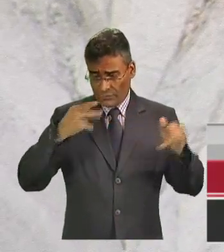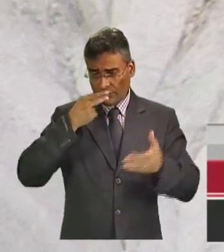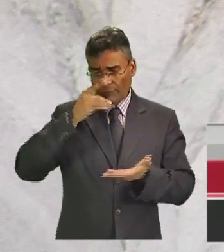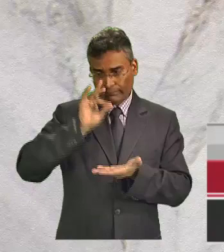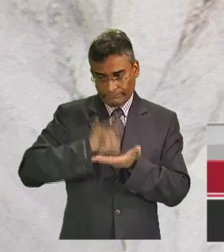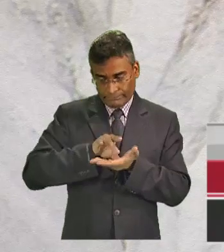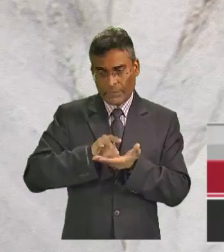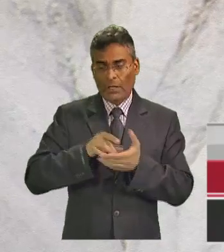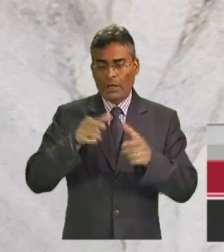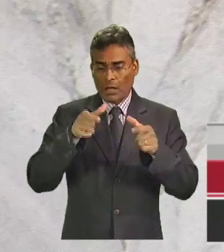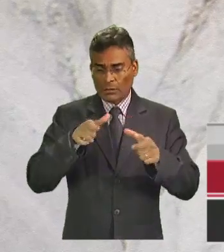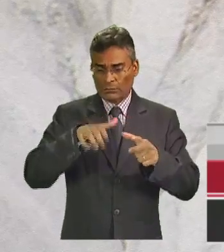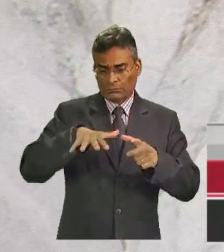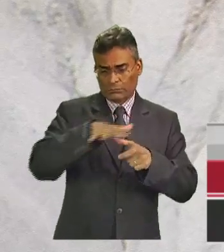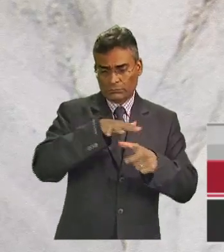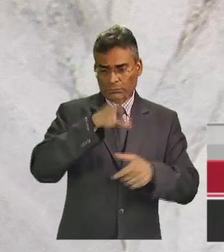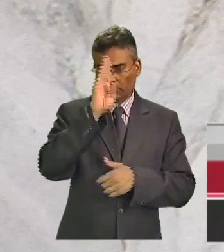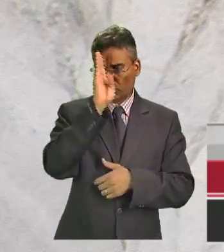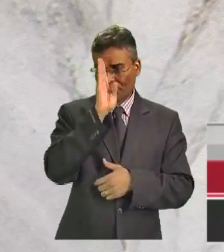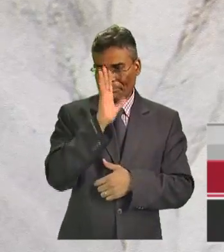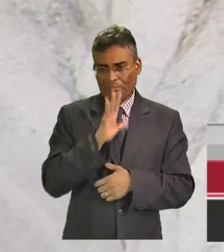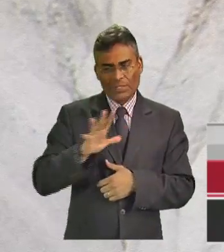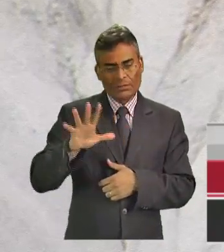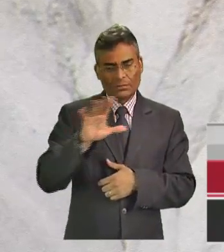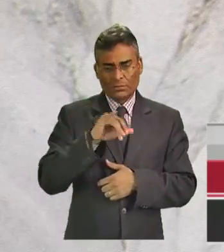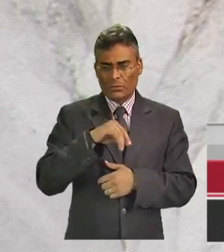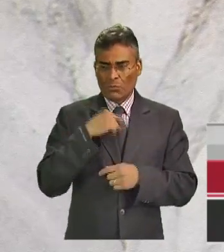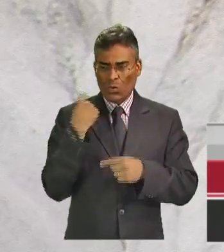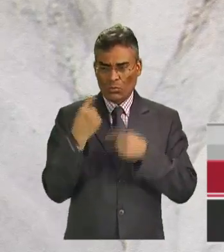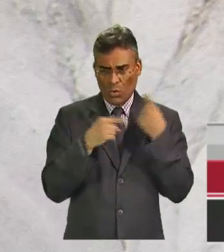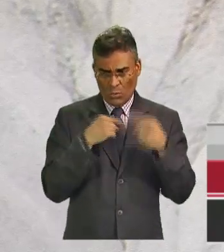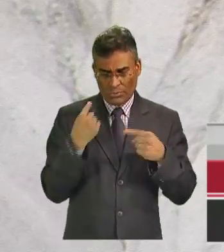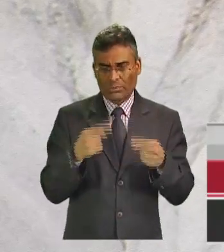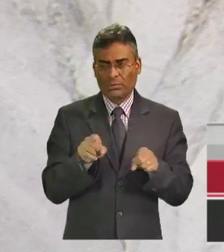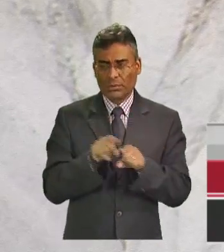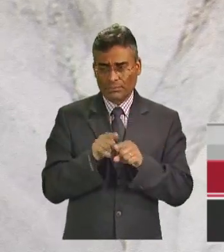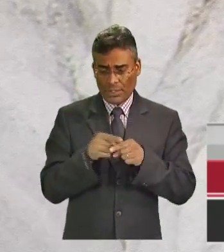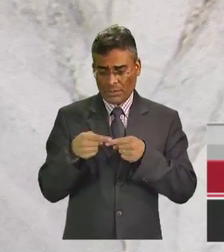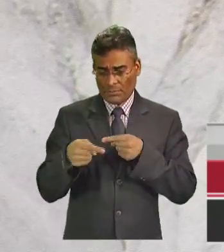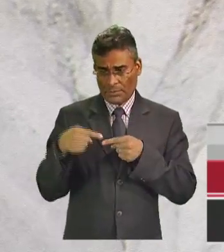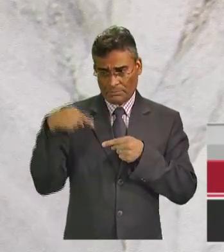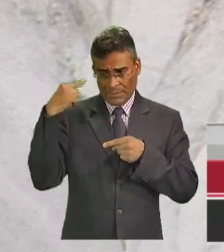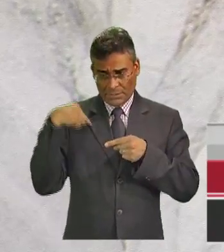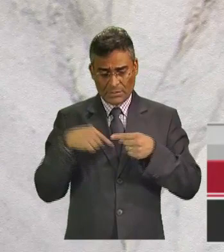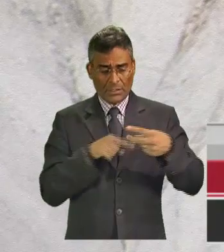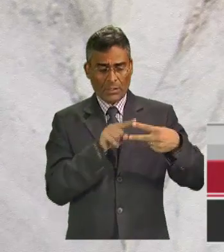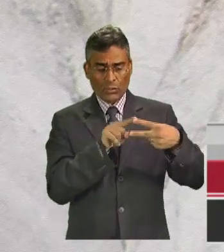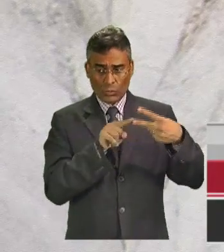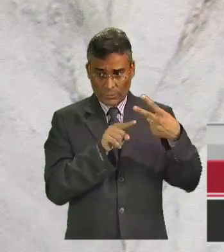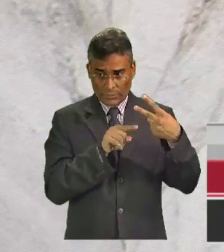o estado brasileiro, sendo que nessa semana nós perdemos 2 policiais militares aqui no estado